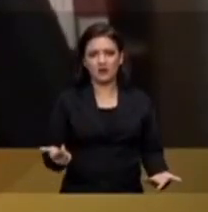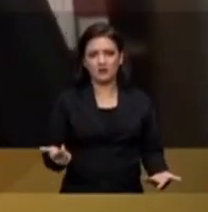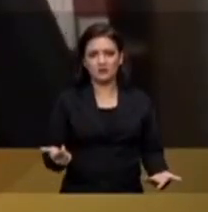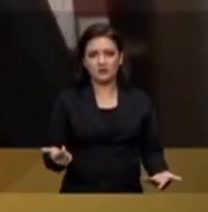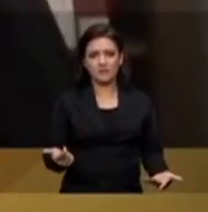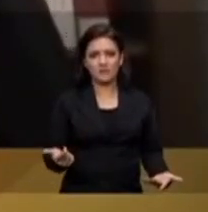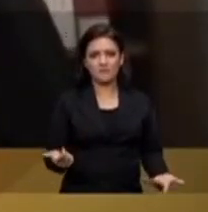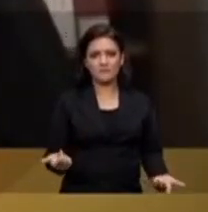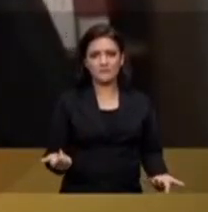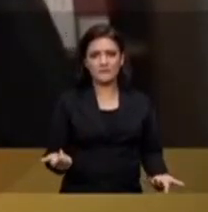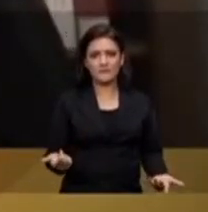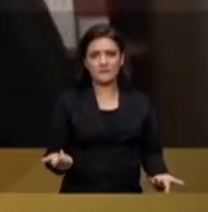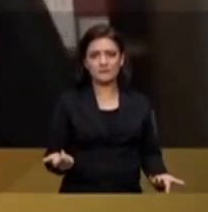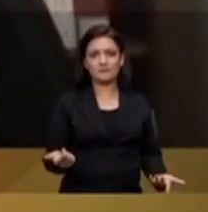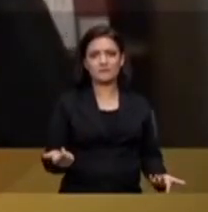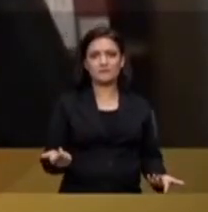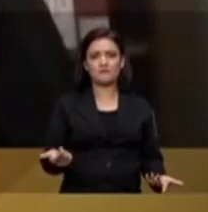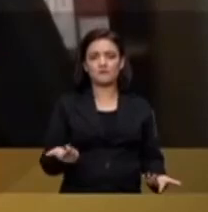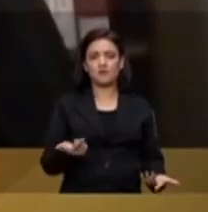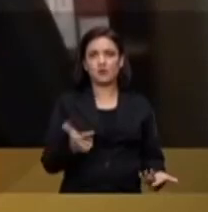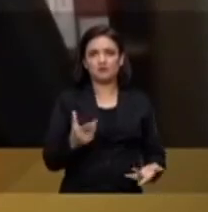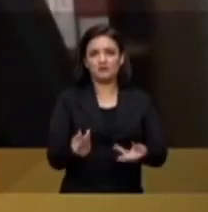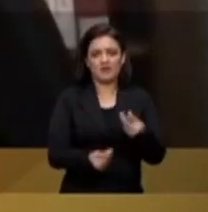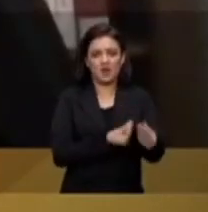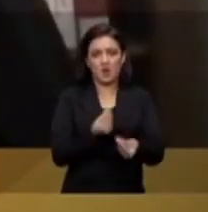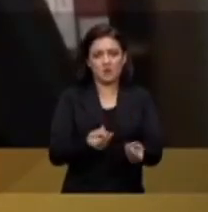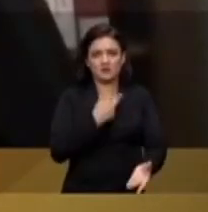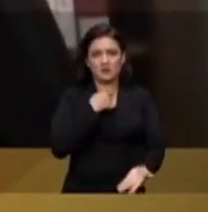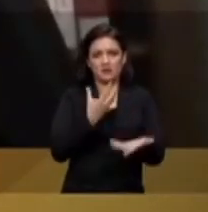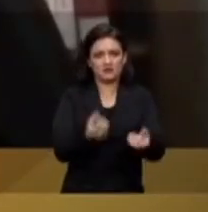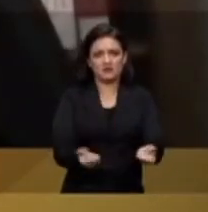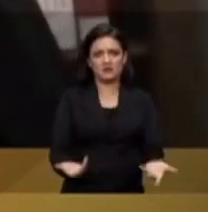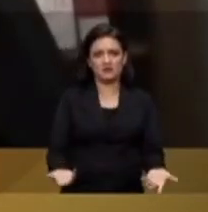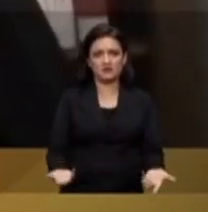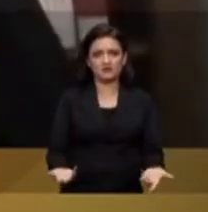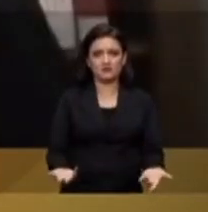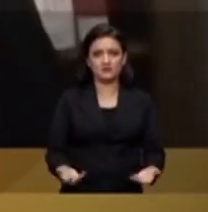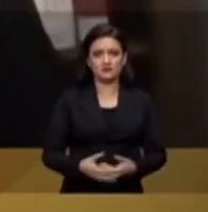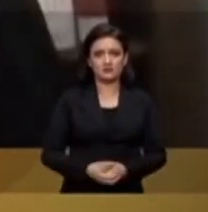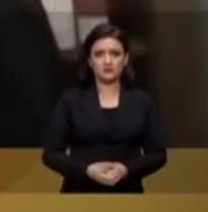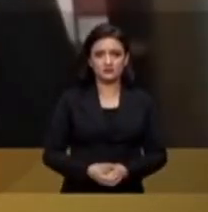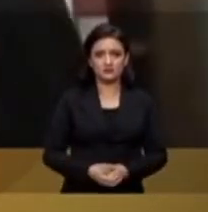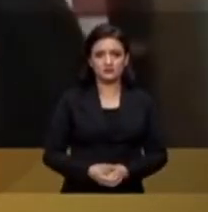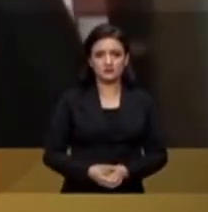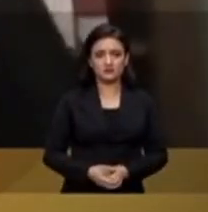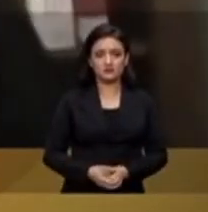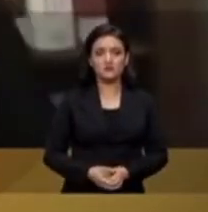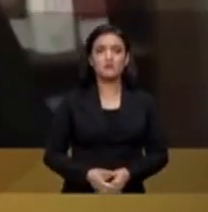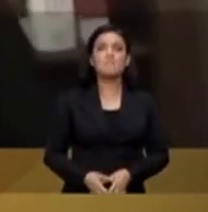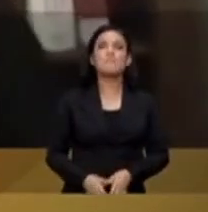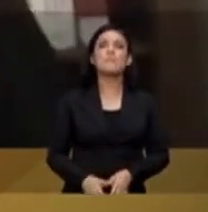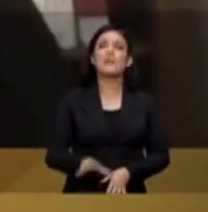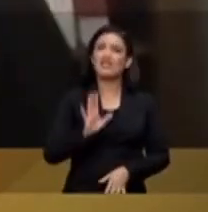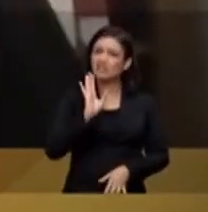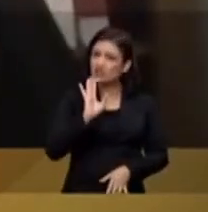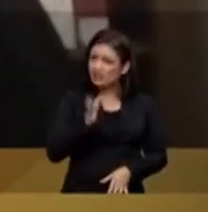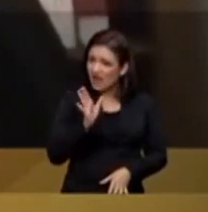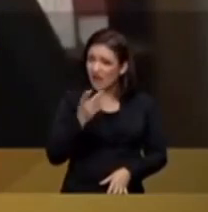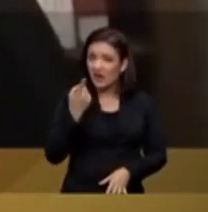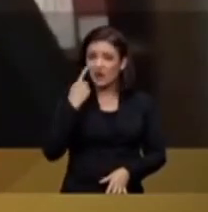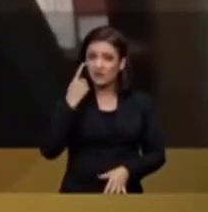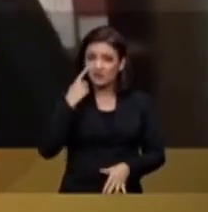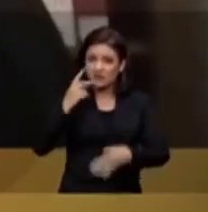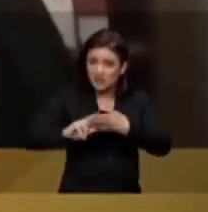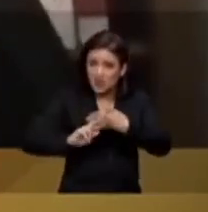da segunda turma, e levadas ao pleno do tribunal. Já disse as nefastas consequências